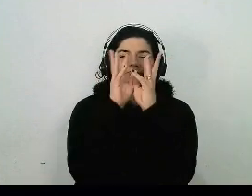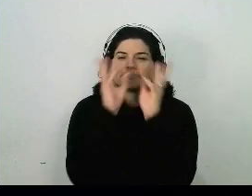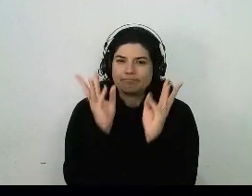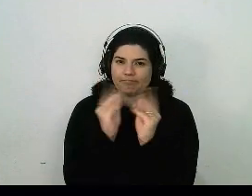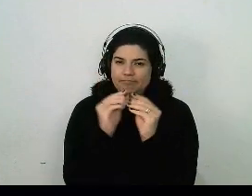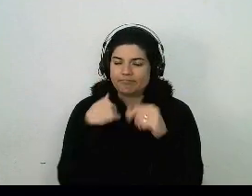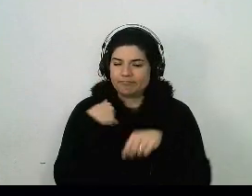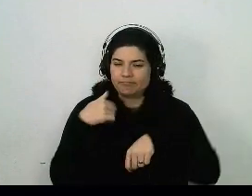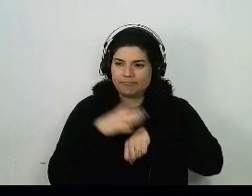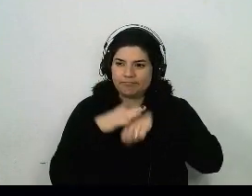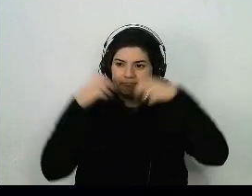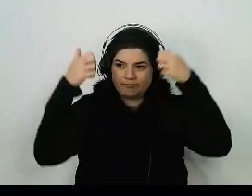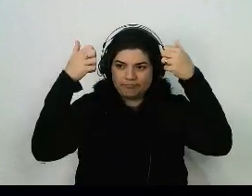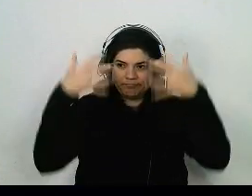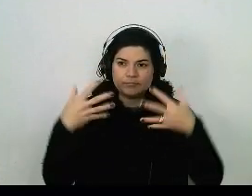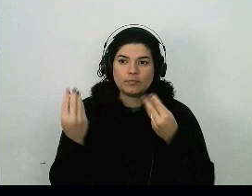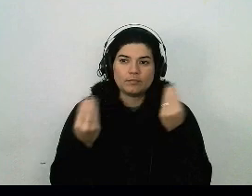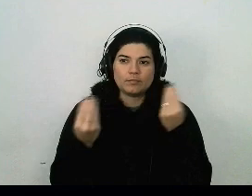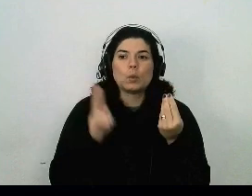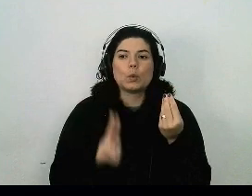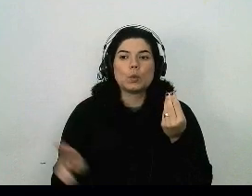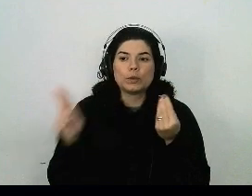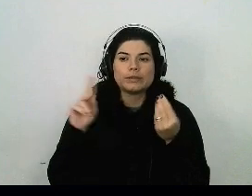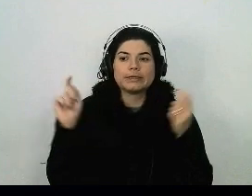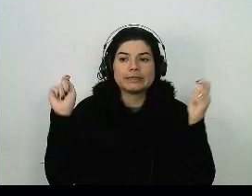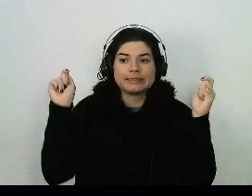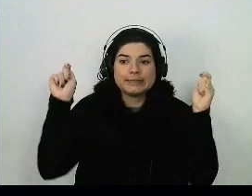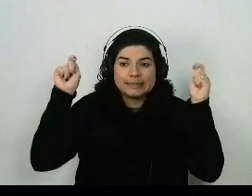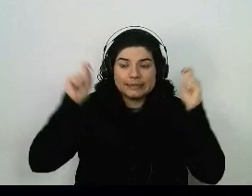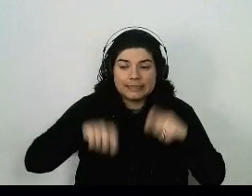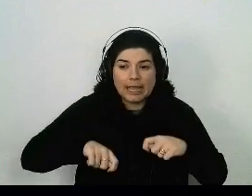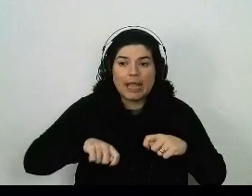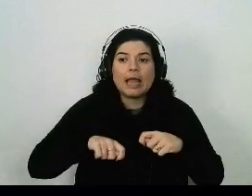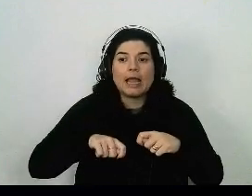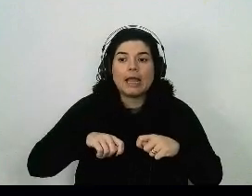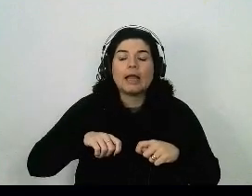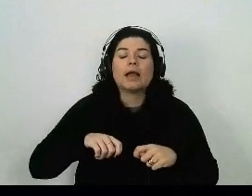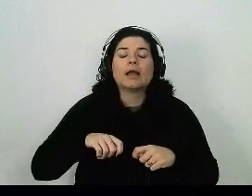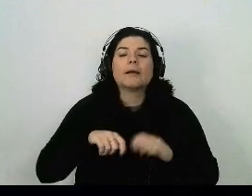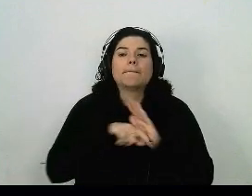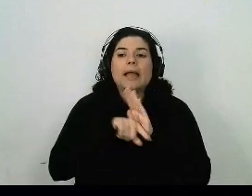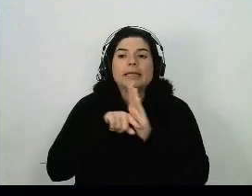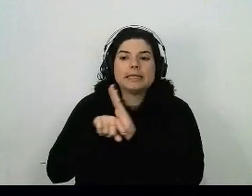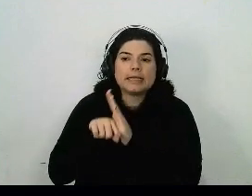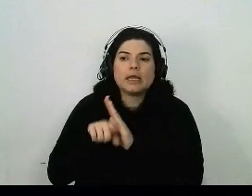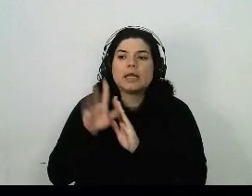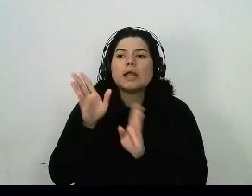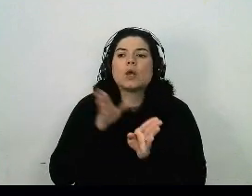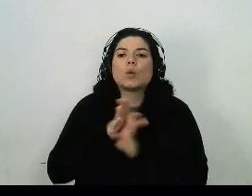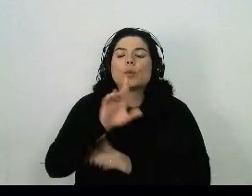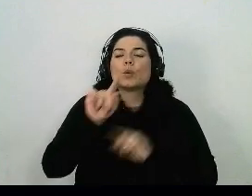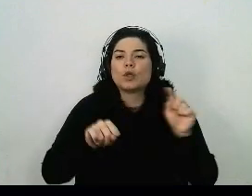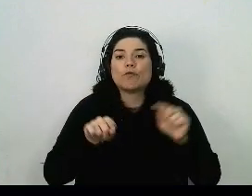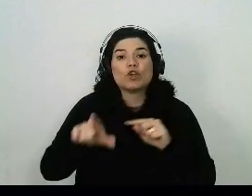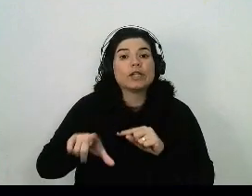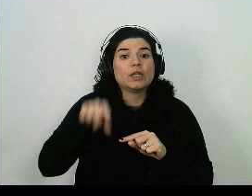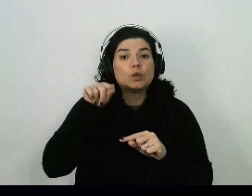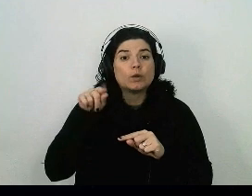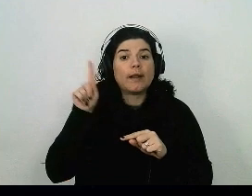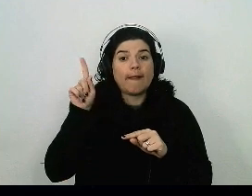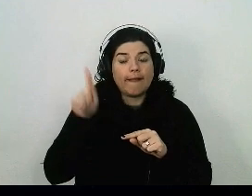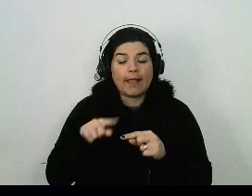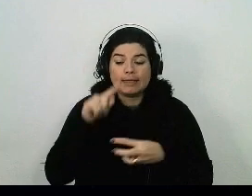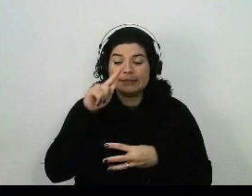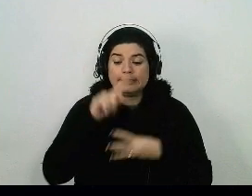vocês sobre como usar as métricas do Space a recomendação é que vocês sempre escolham pelo menos três